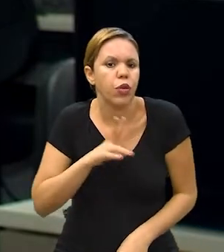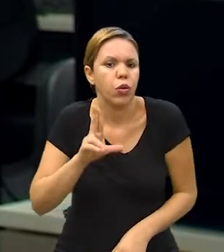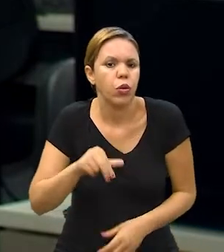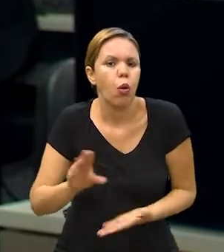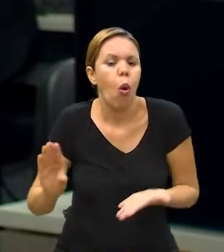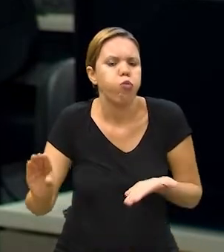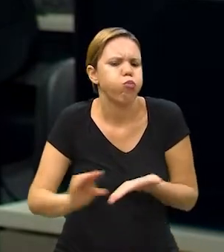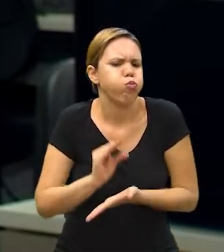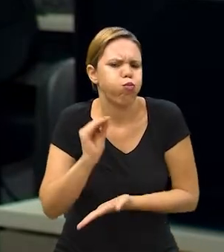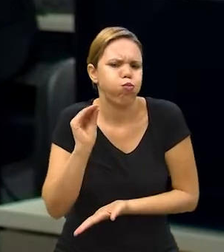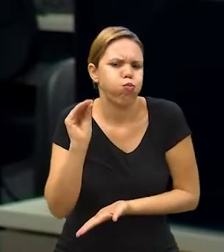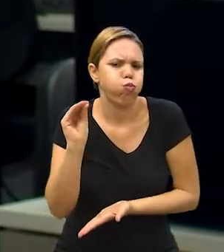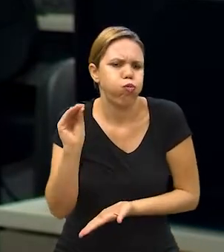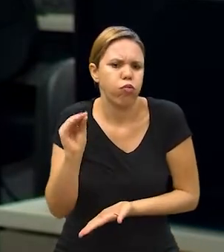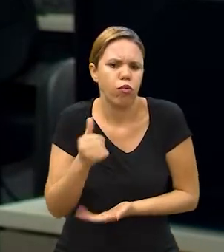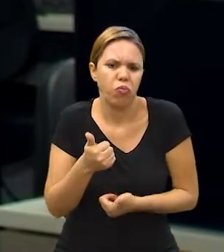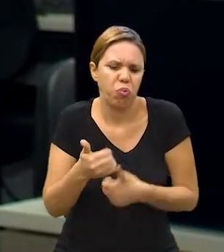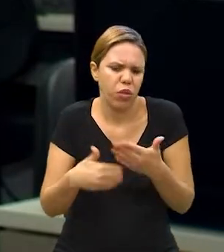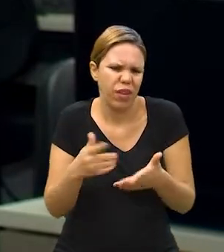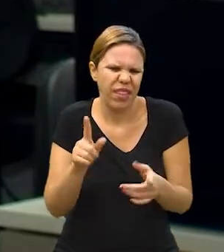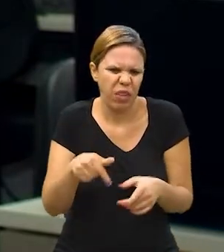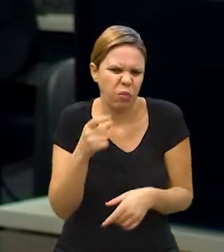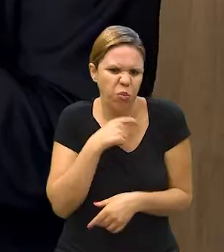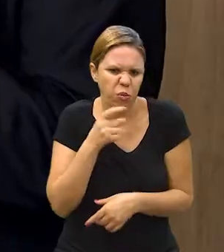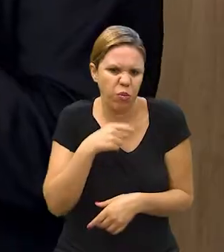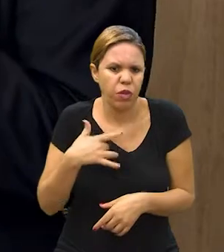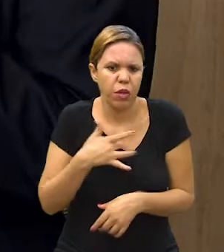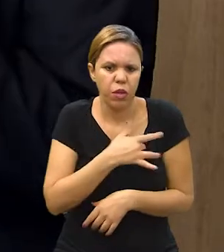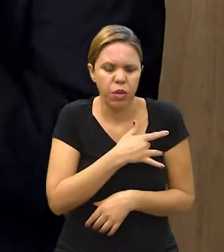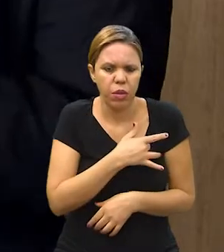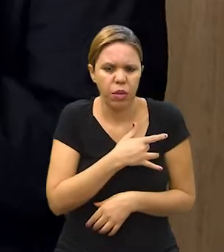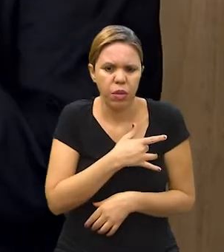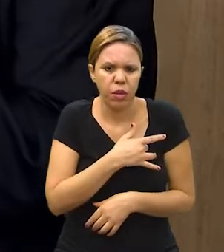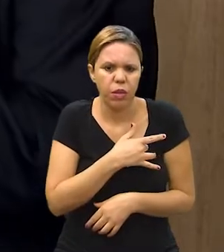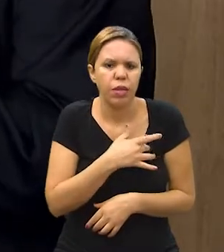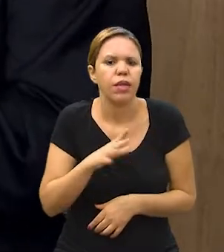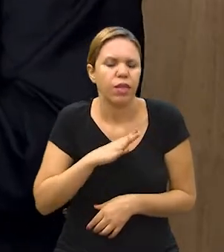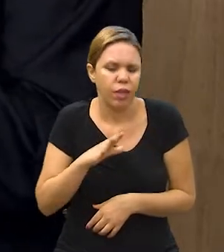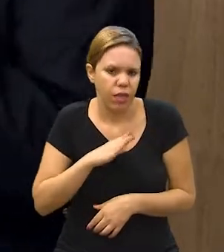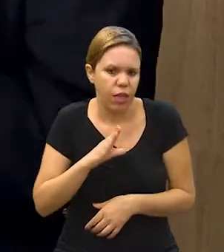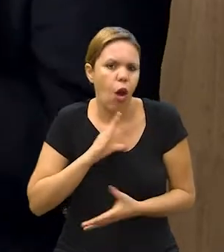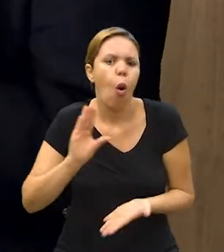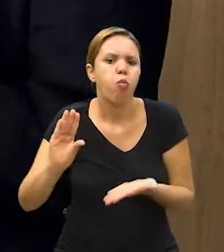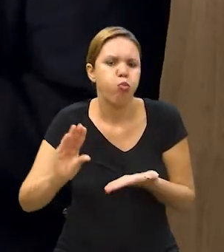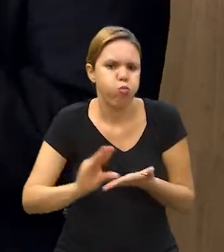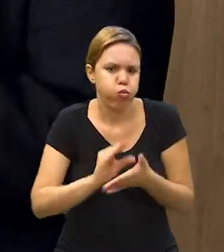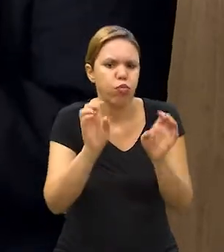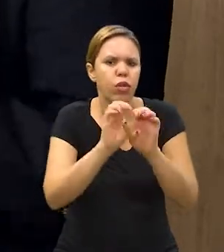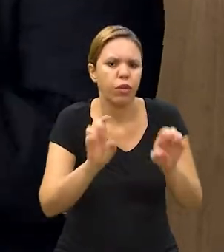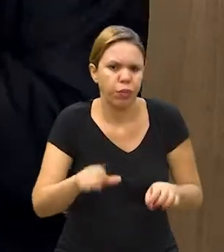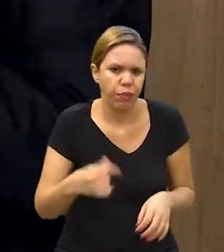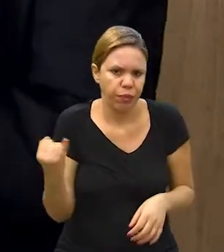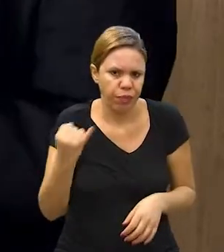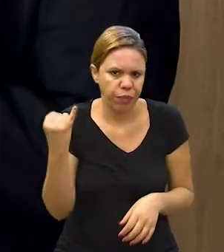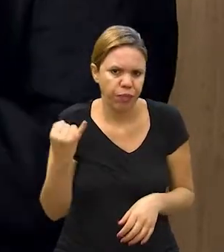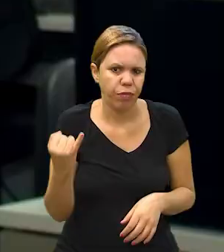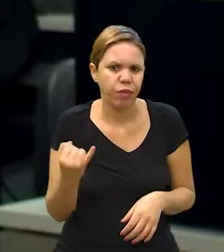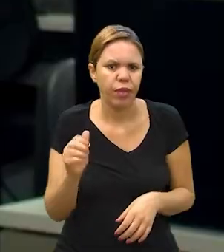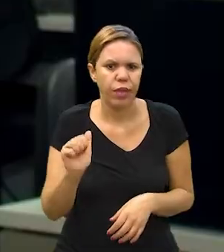tantos investimentos, nunca andou tão bem. Isso é mentira. A saúde da cidade, de fato, recebeu investimentos de infraestrutura que são importantes, como